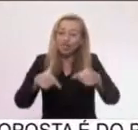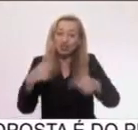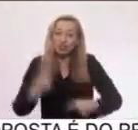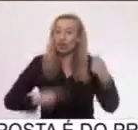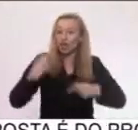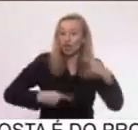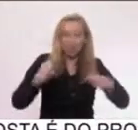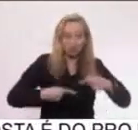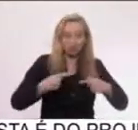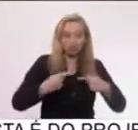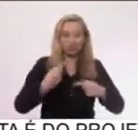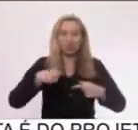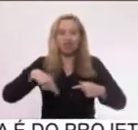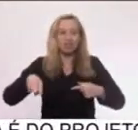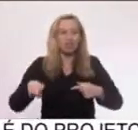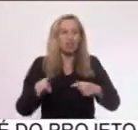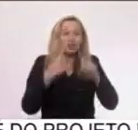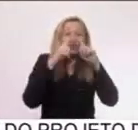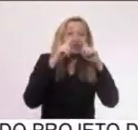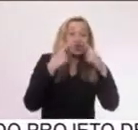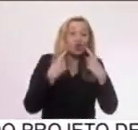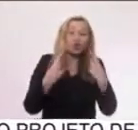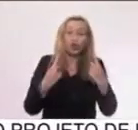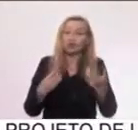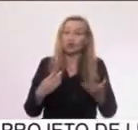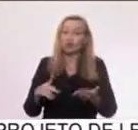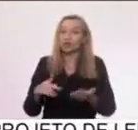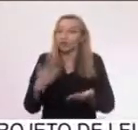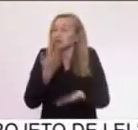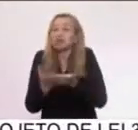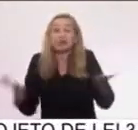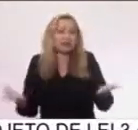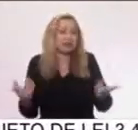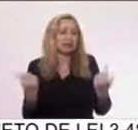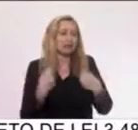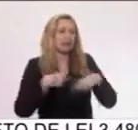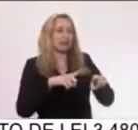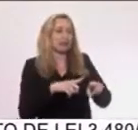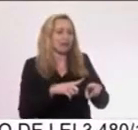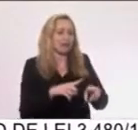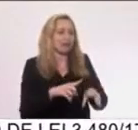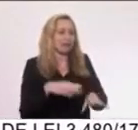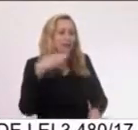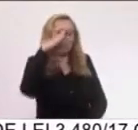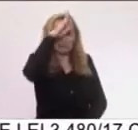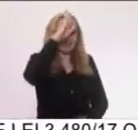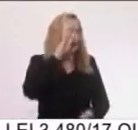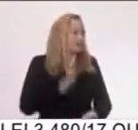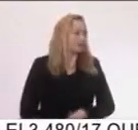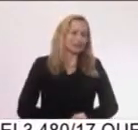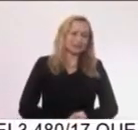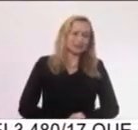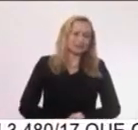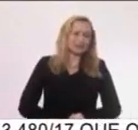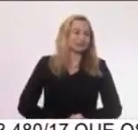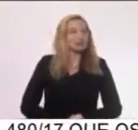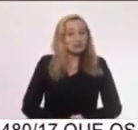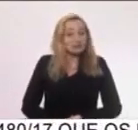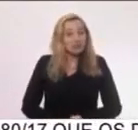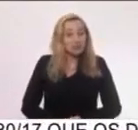estava entalado, um chororô dos perdedores contra o presidente da República. Aliás, o que tem